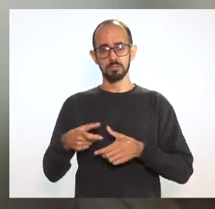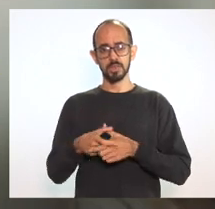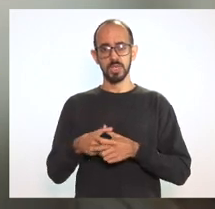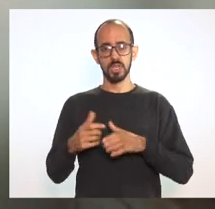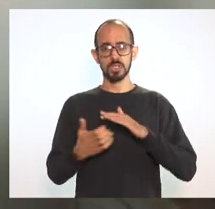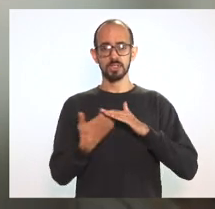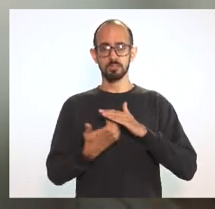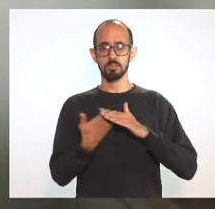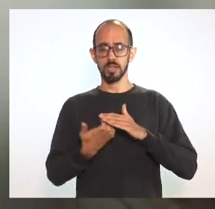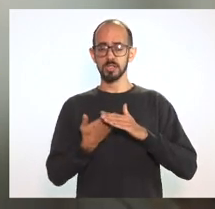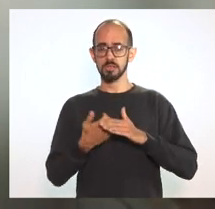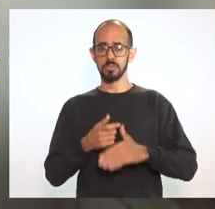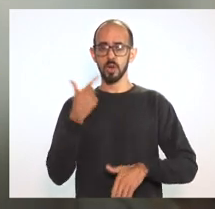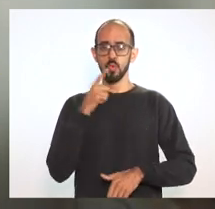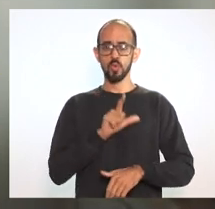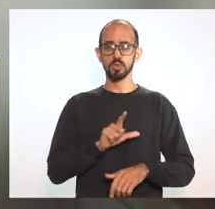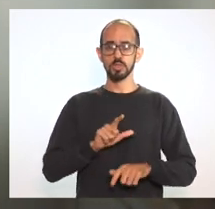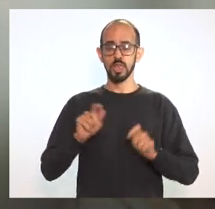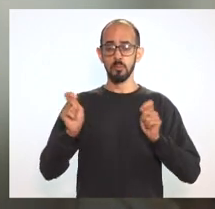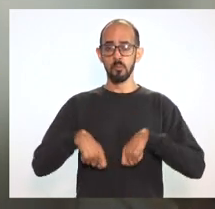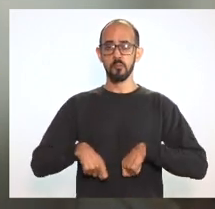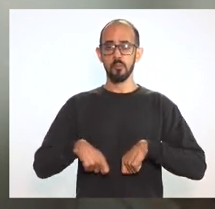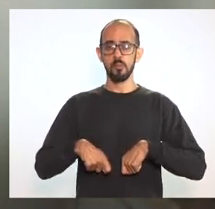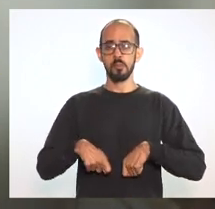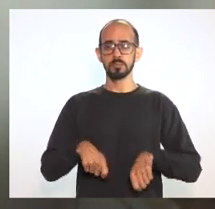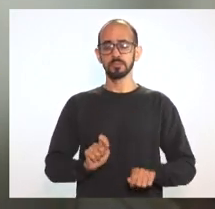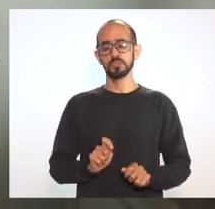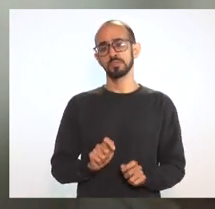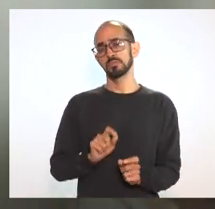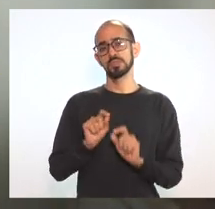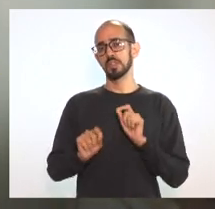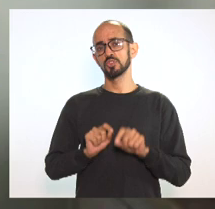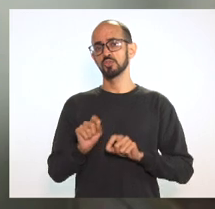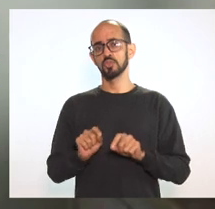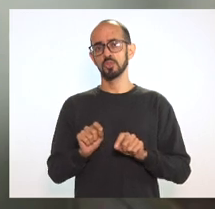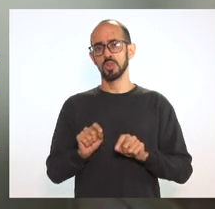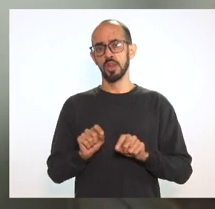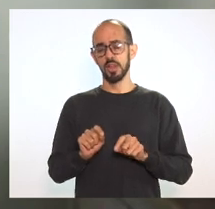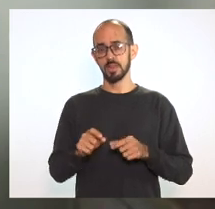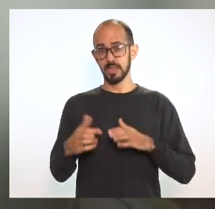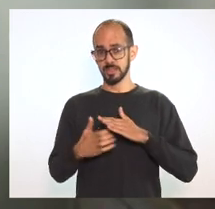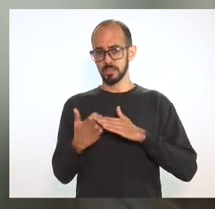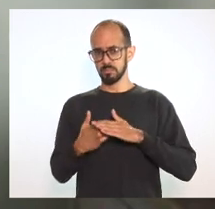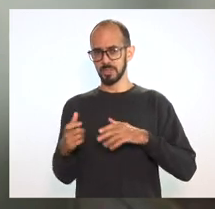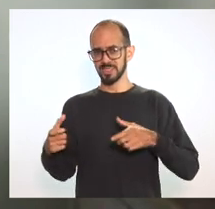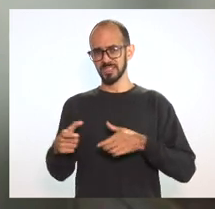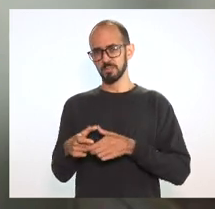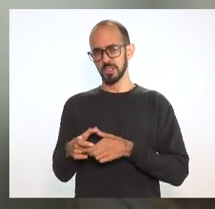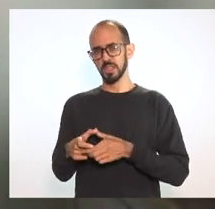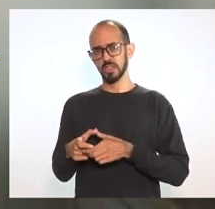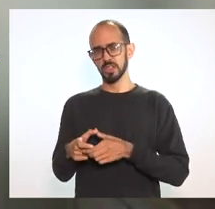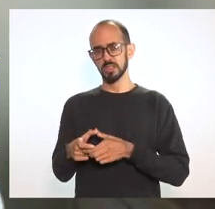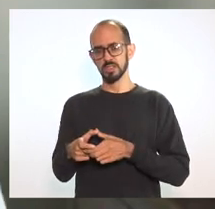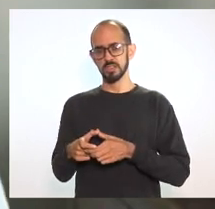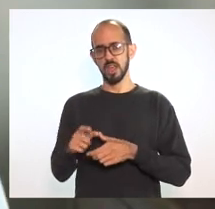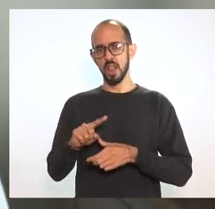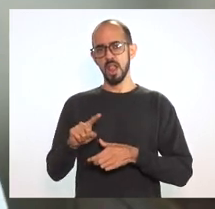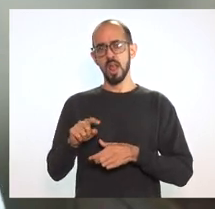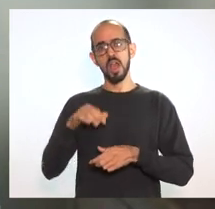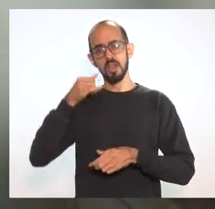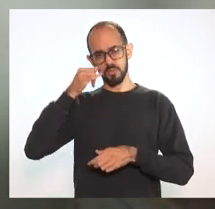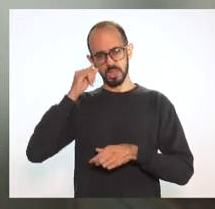para resgatarem a possibilidade dessas pequenas e médias empresas não